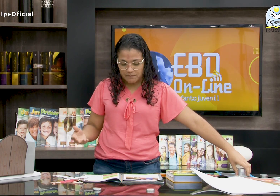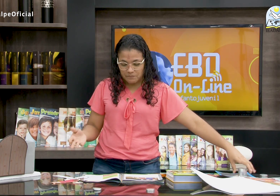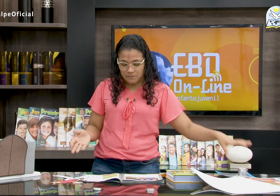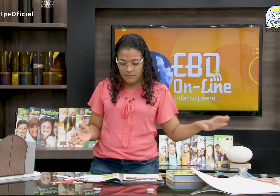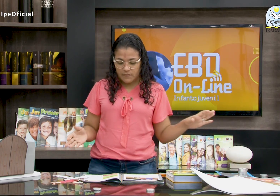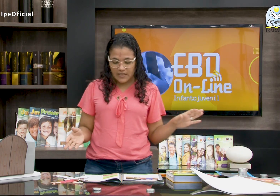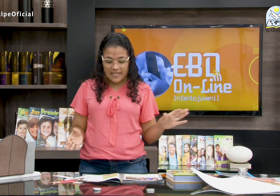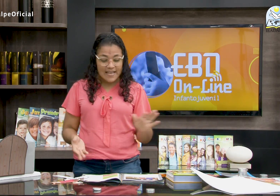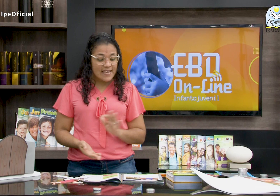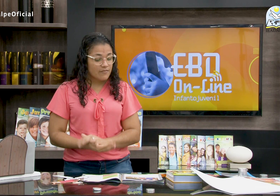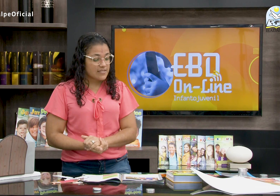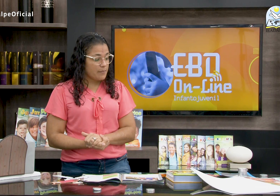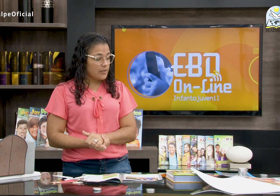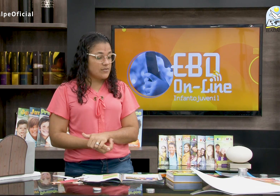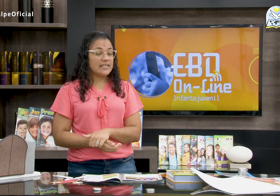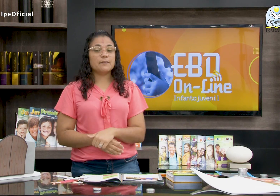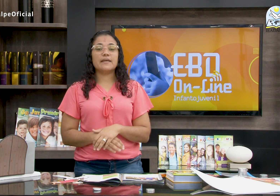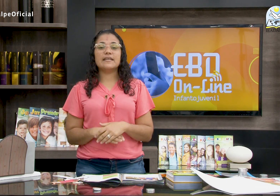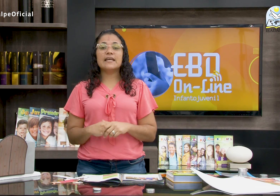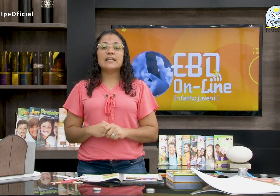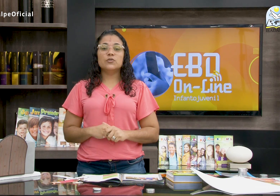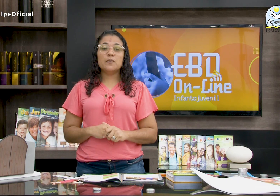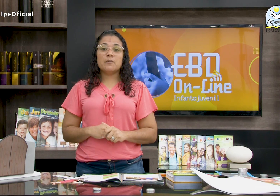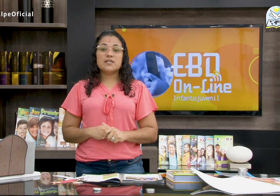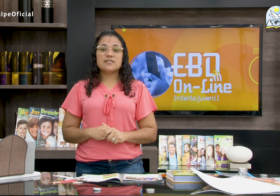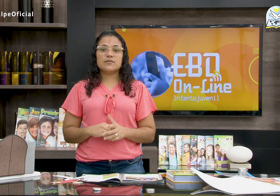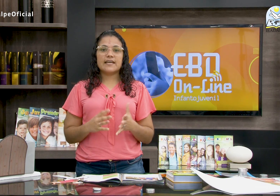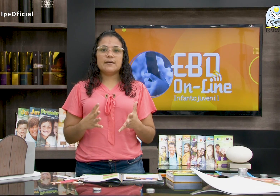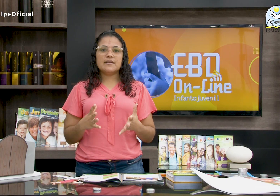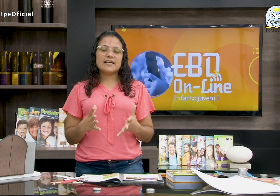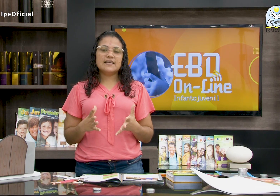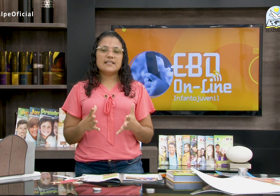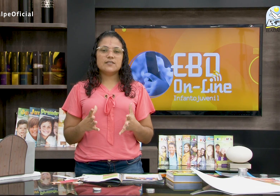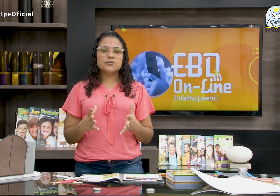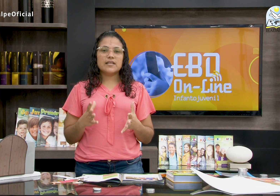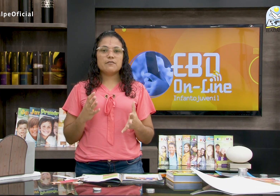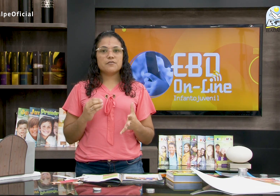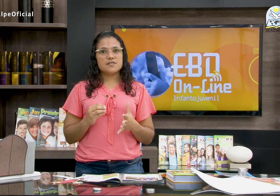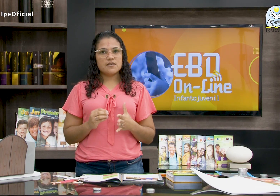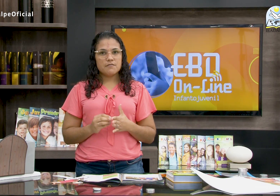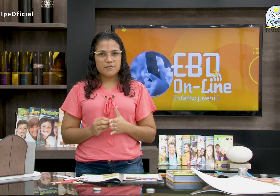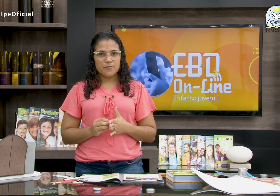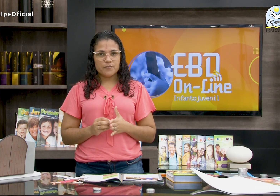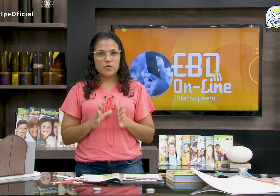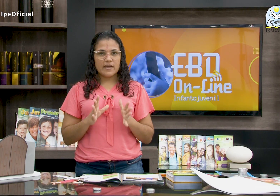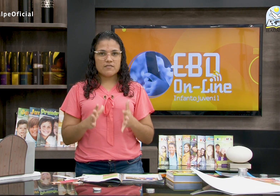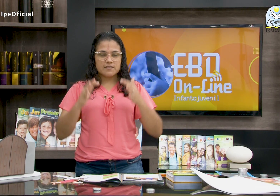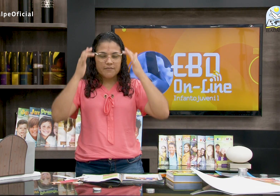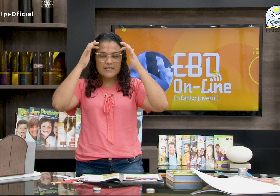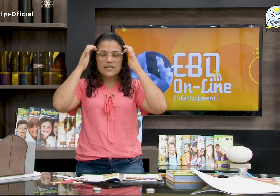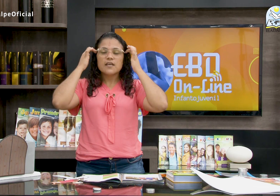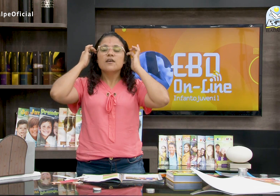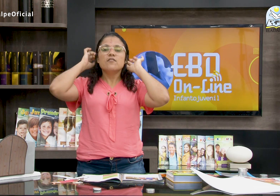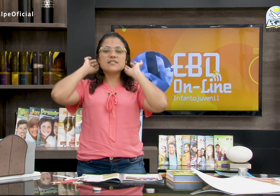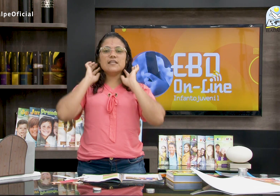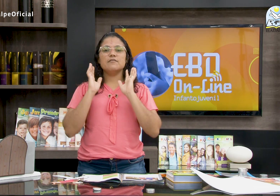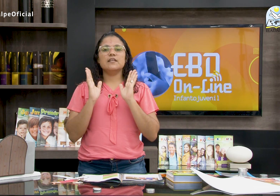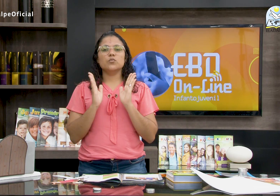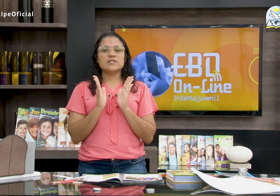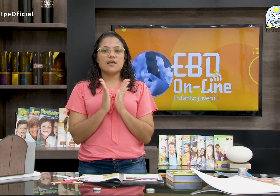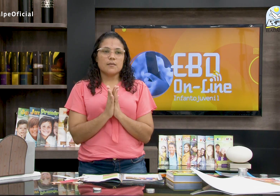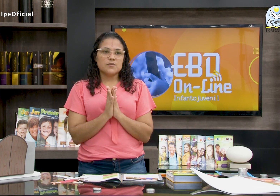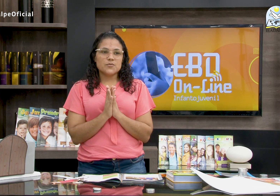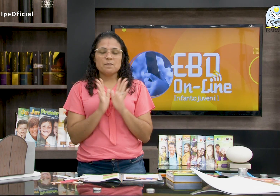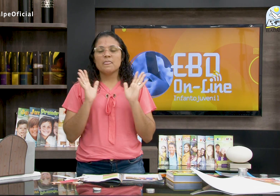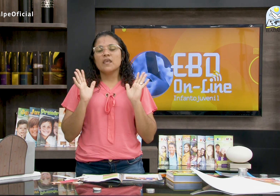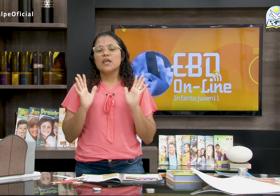ilustrar. E aí, você pode usar também, no Memorizando, aquela brincadeirinha do telefone sem fio. Qual é que você vai fazer? Você divide em